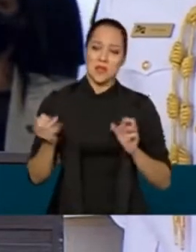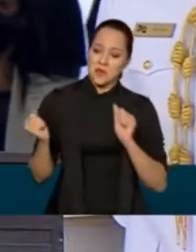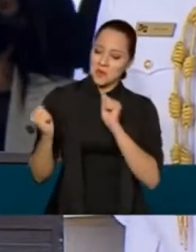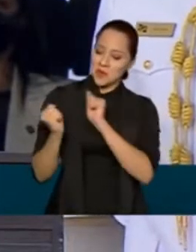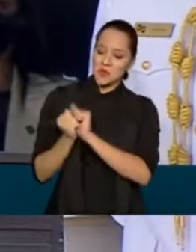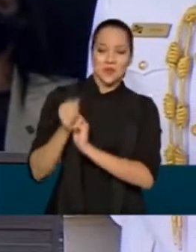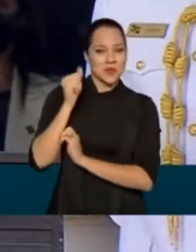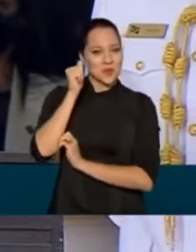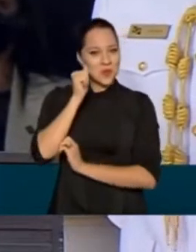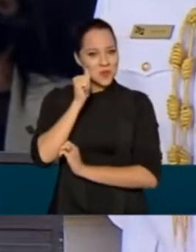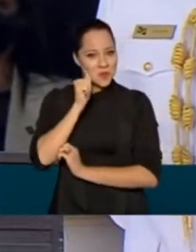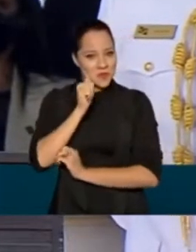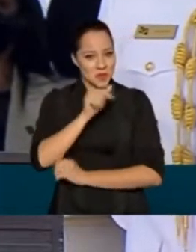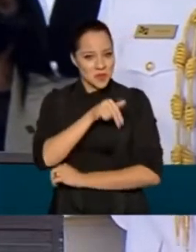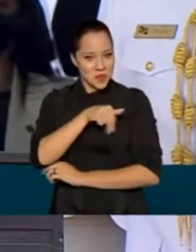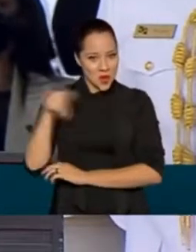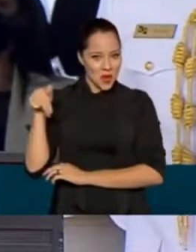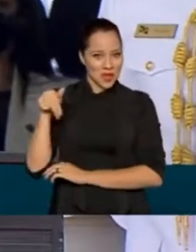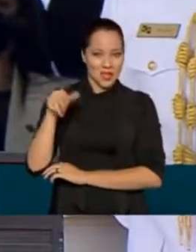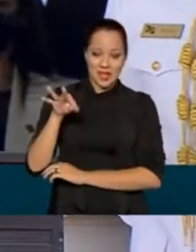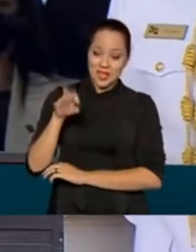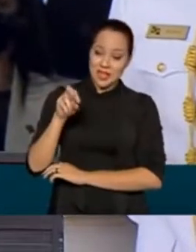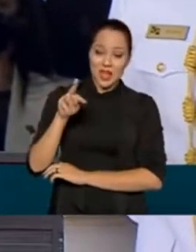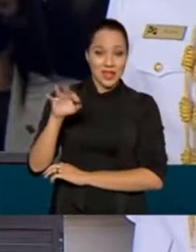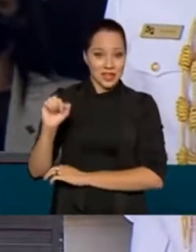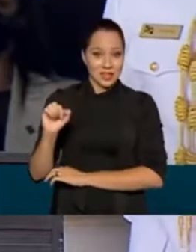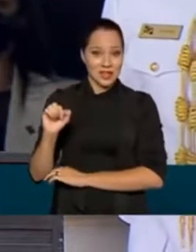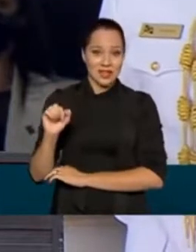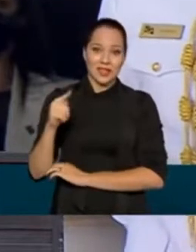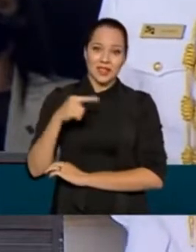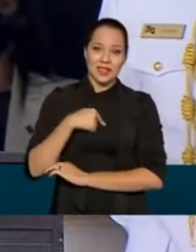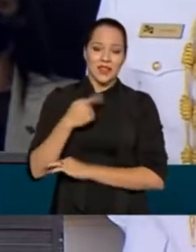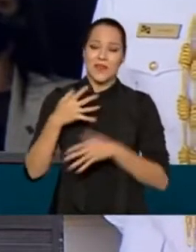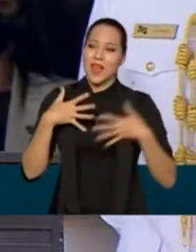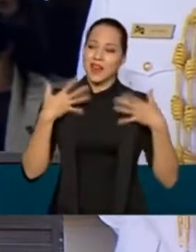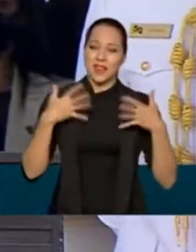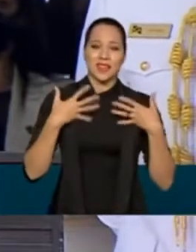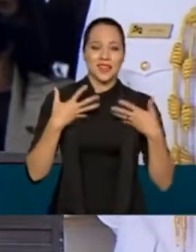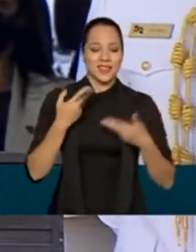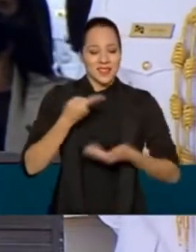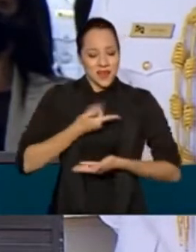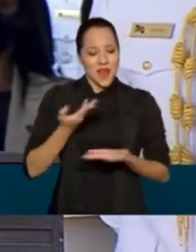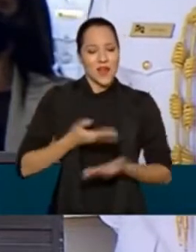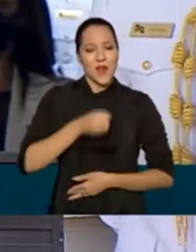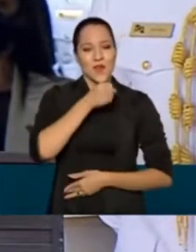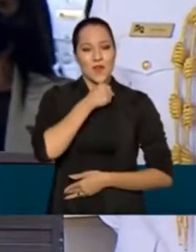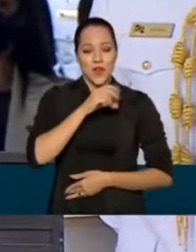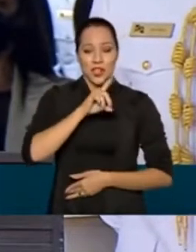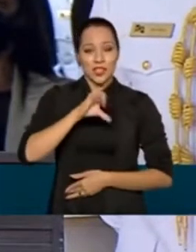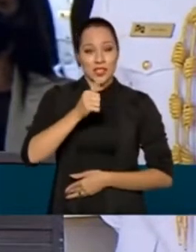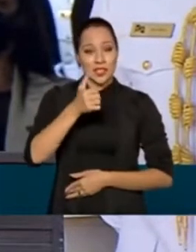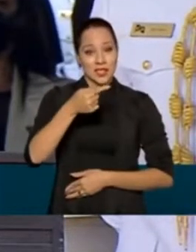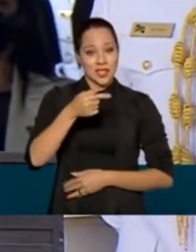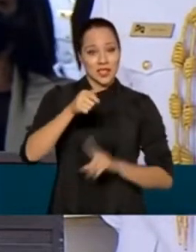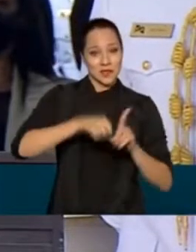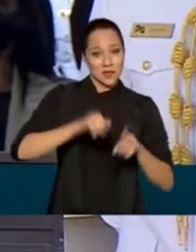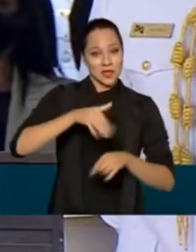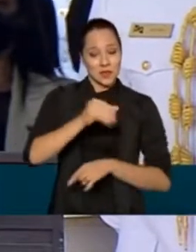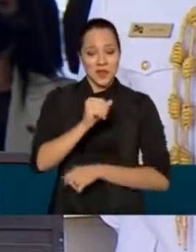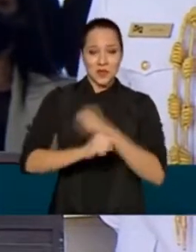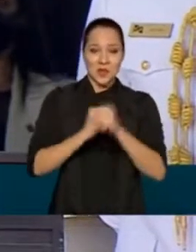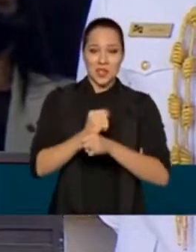minha nora preferida, Thalita, me proporcionaram a sublime alegria de ser avô em 17 de março deste